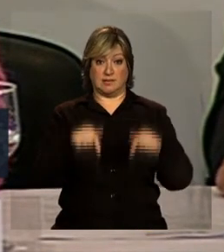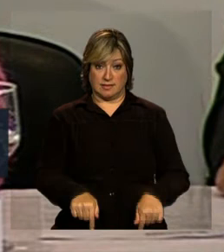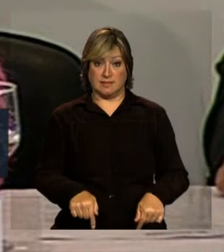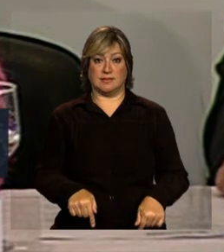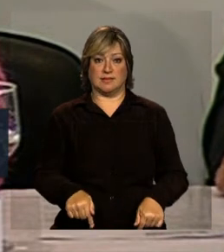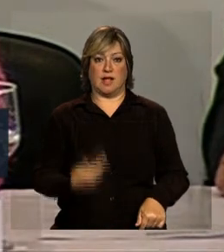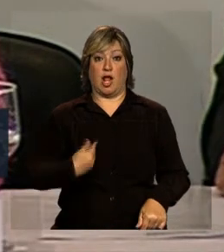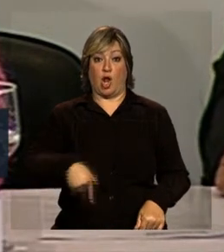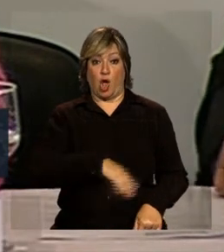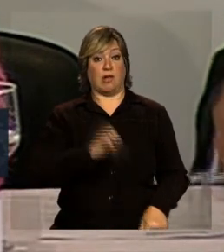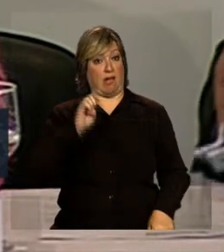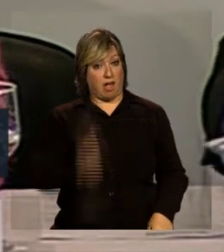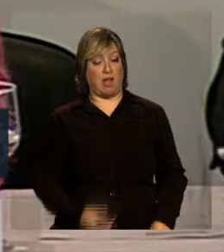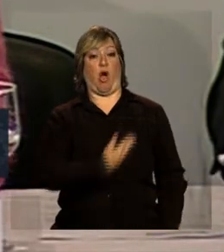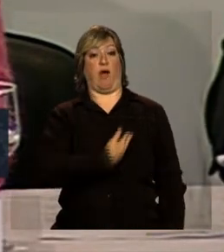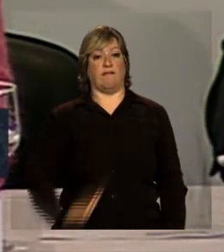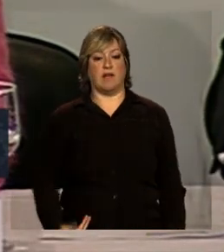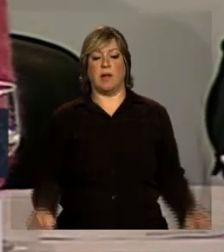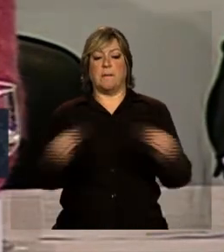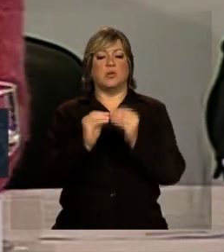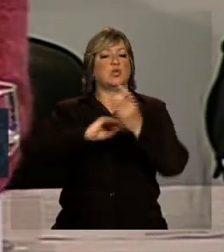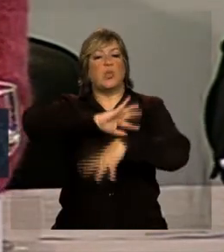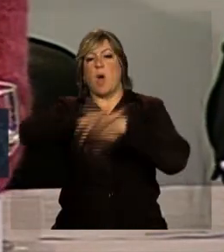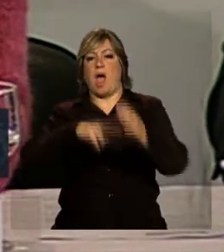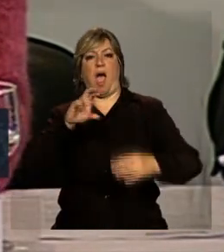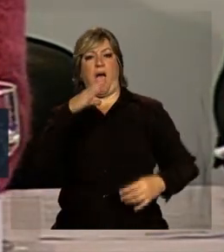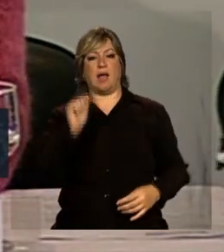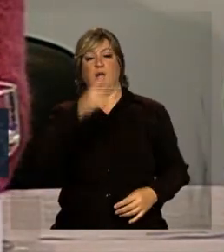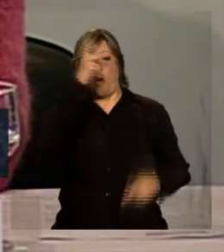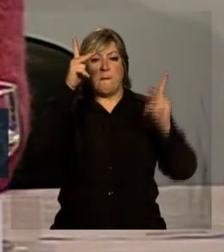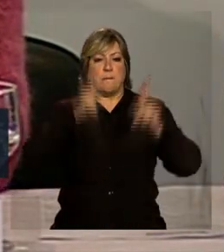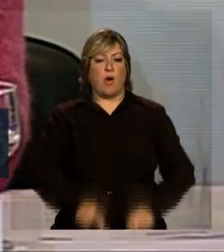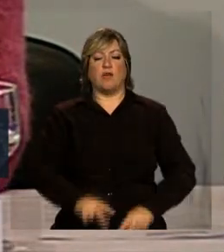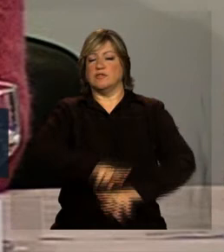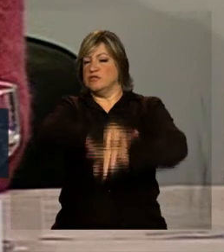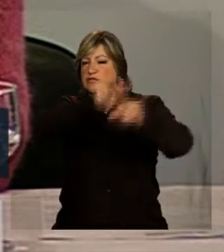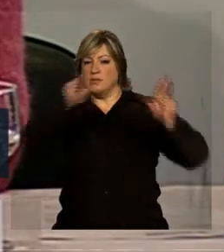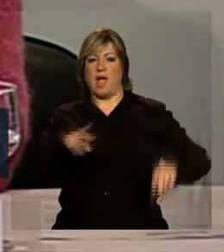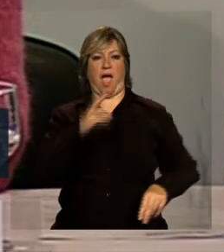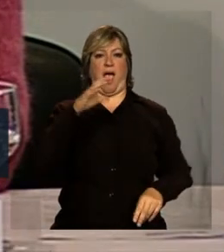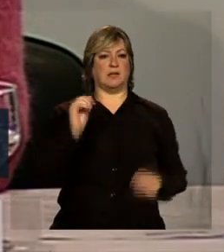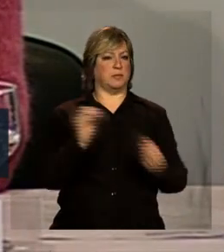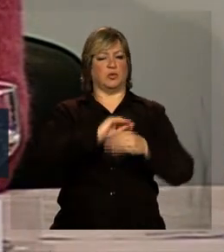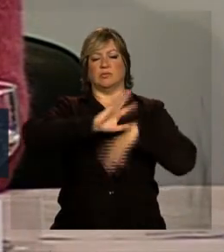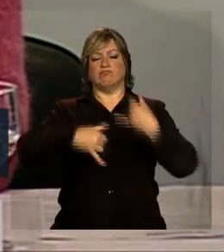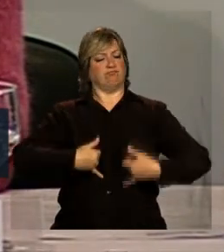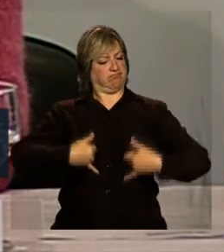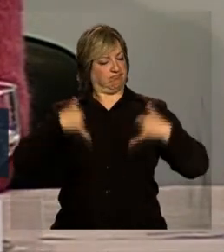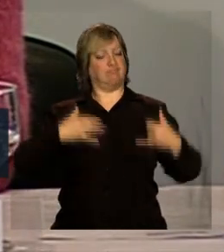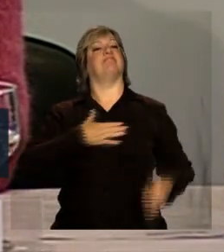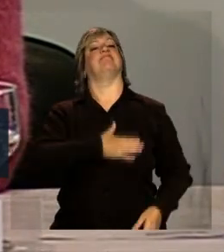somos um governo mestiço, nós somos um povo mestiço, com muito